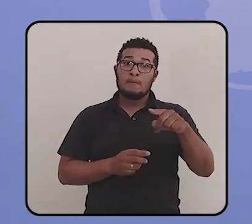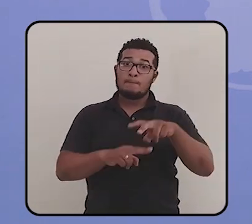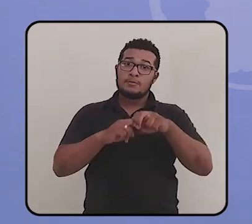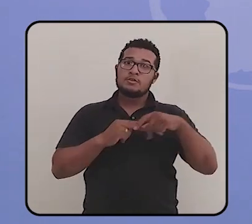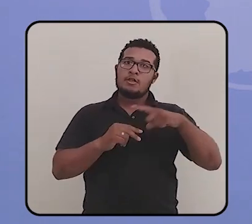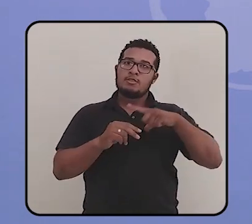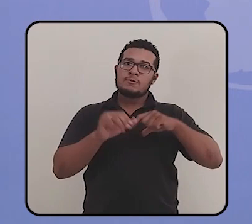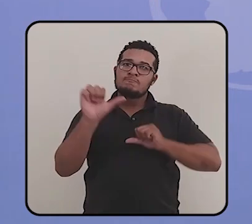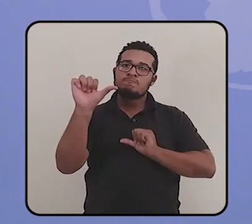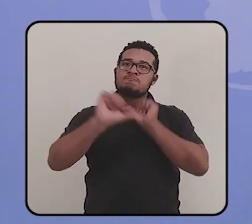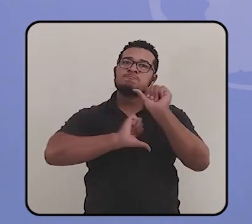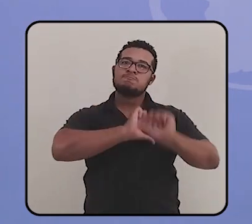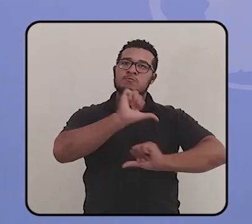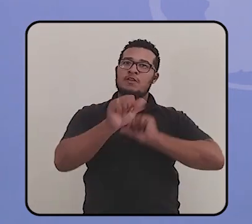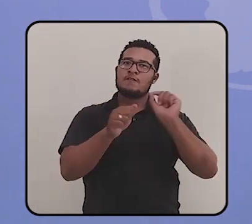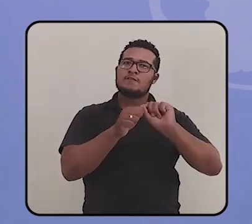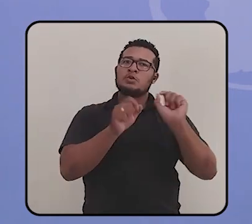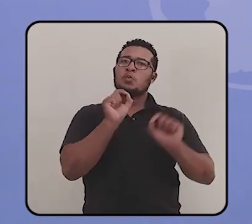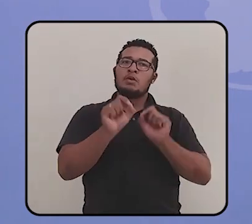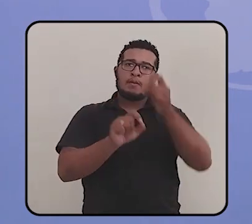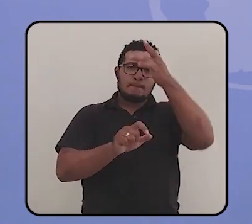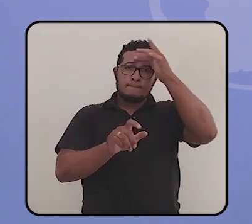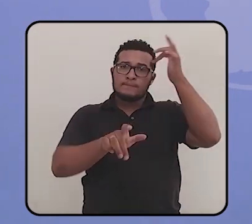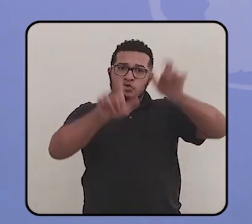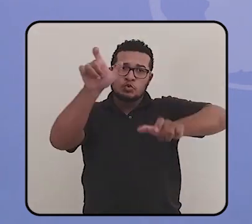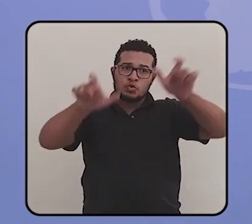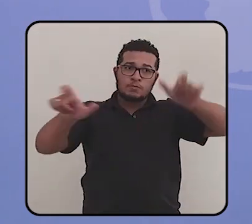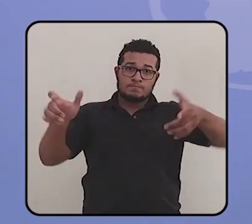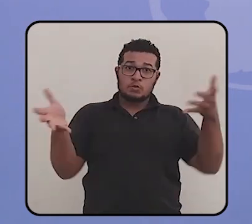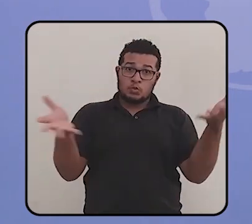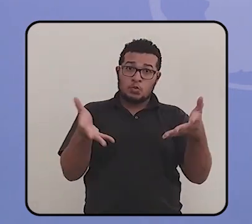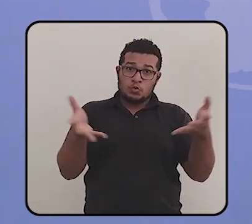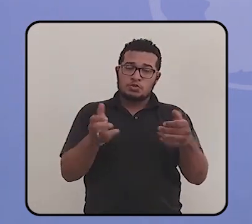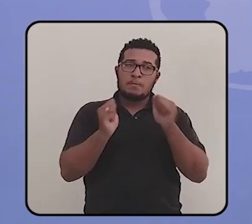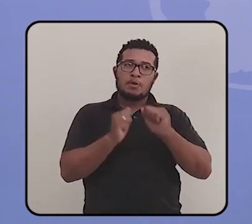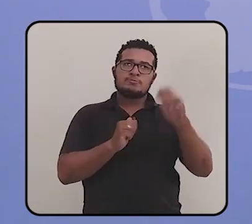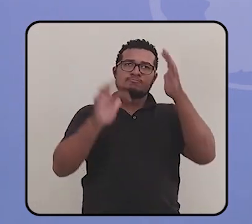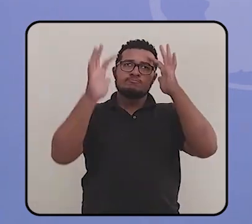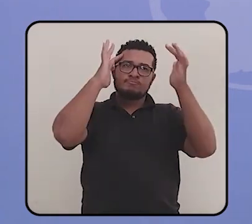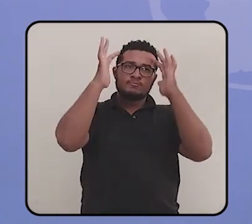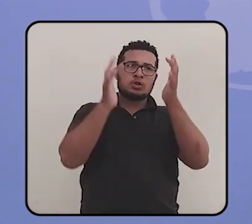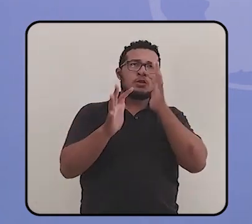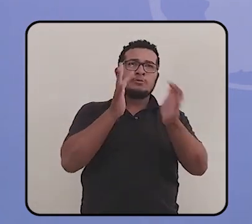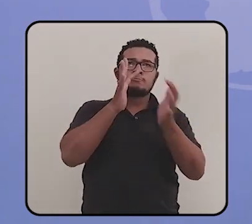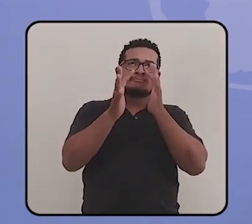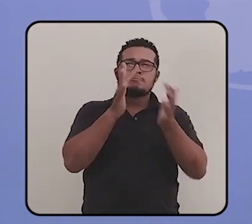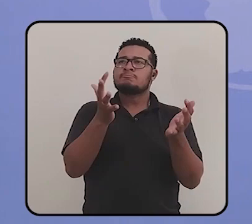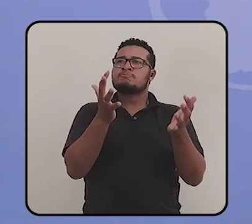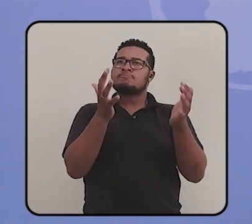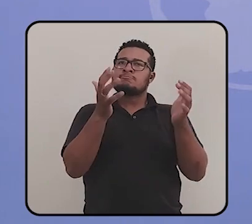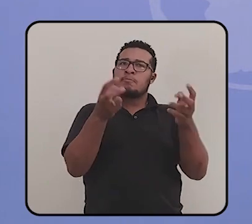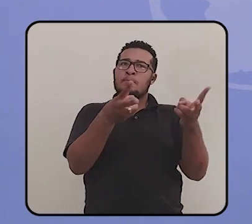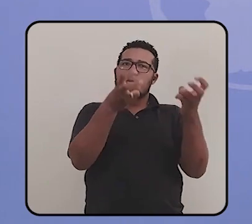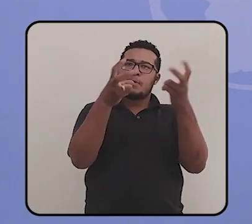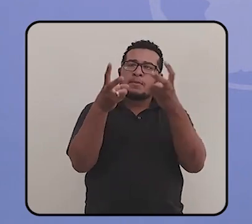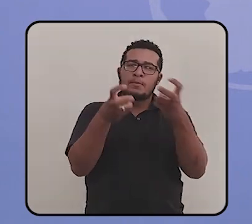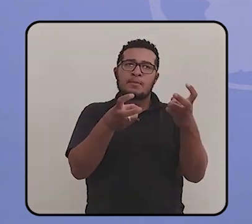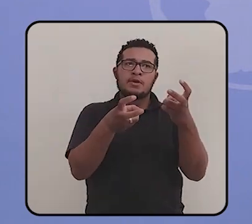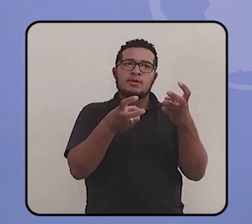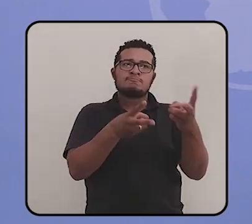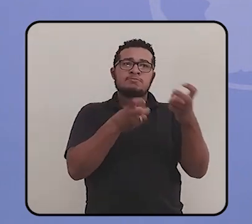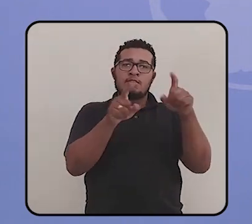que as pessoas hoje em dia pudessem ter o senso crítico pudessem questionar pudessem observar pudessem ter a liberdade de